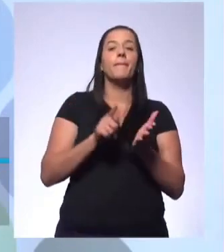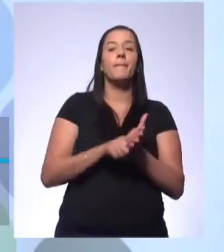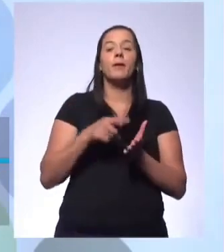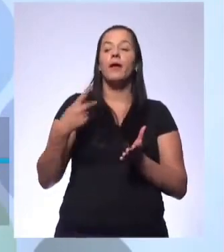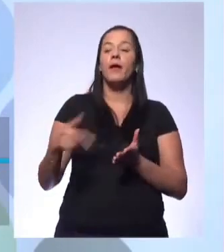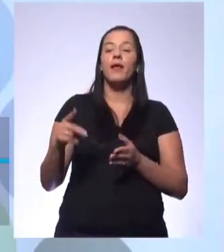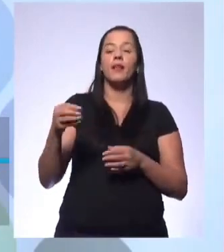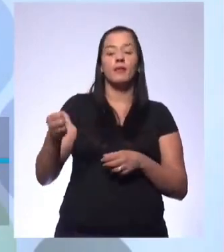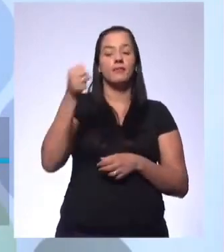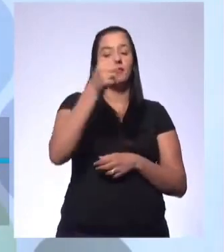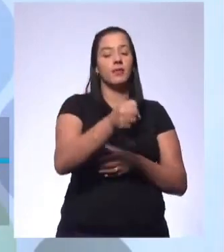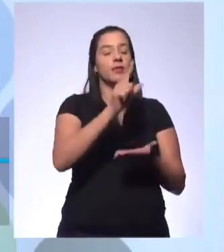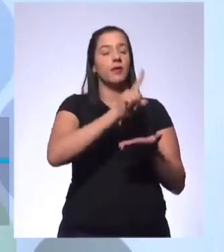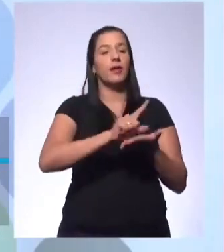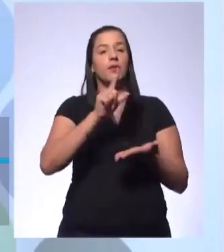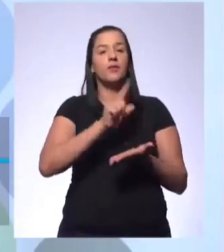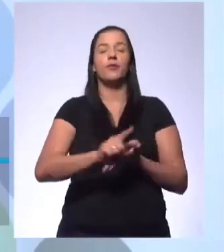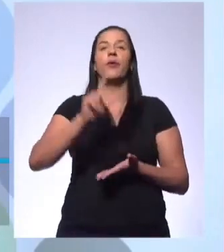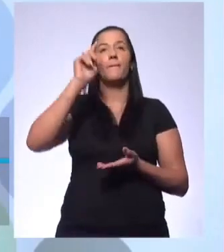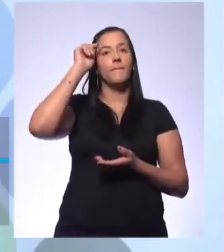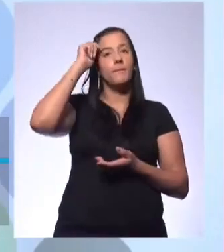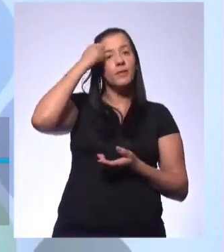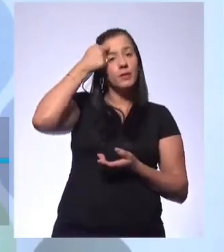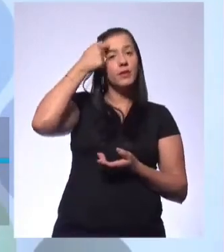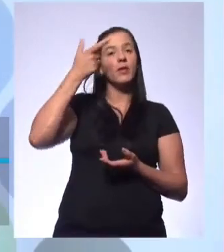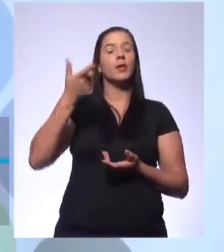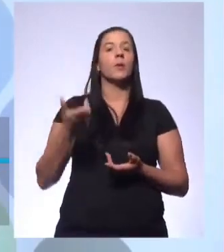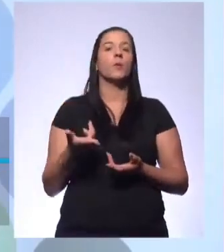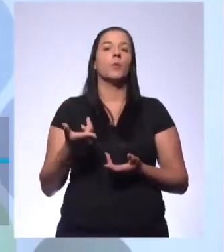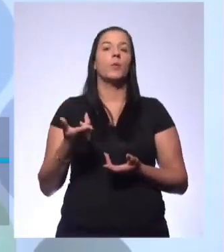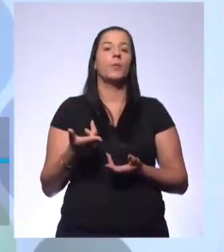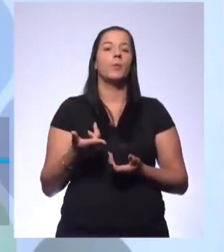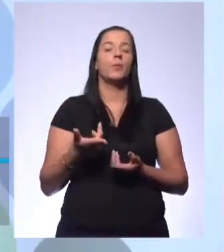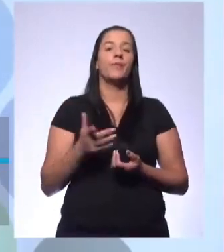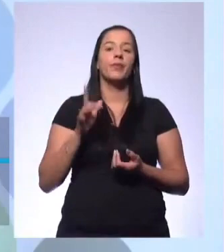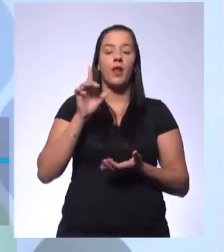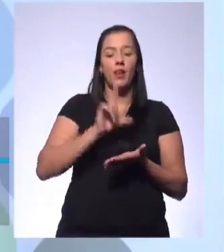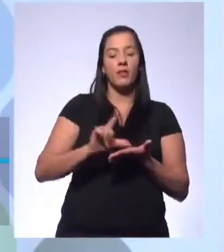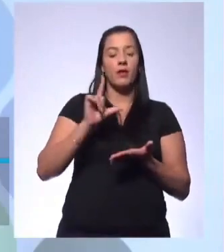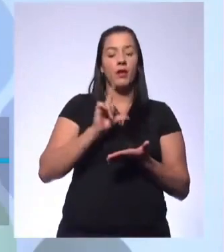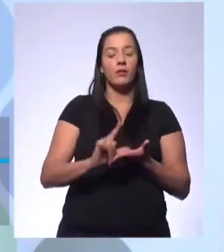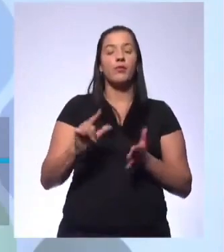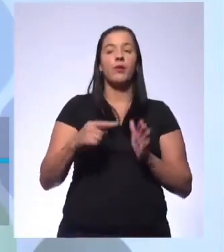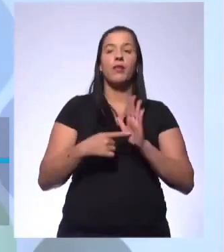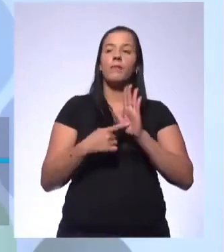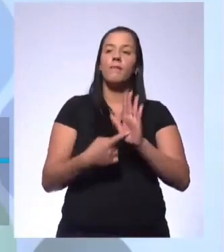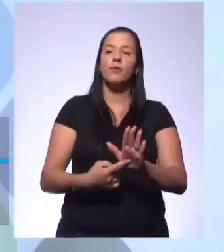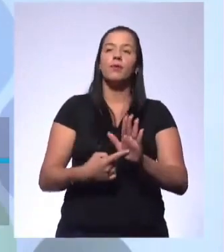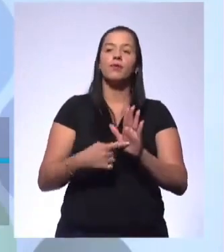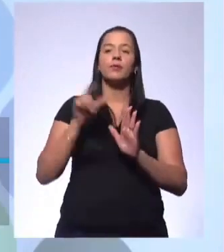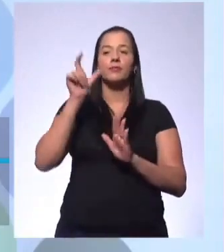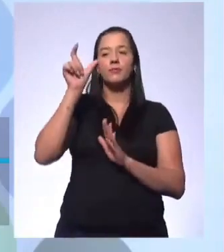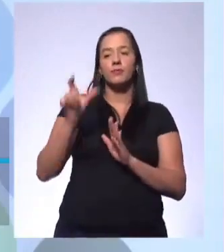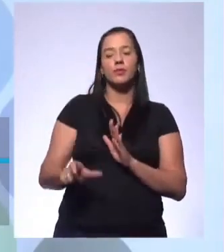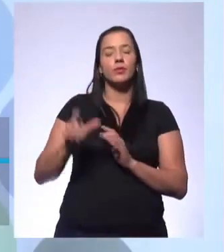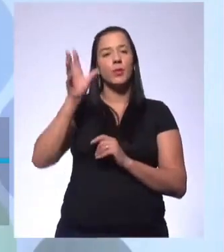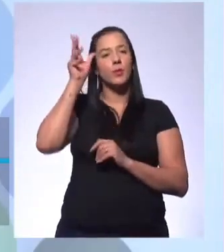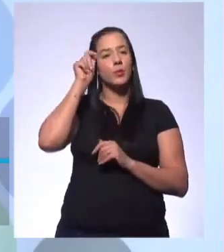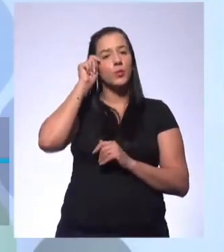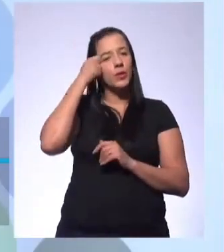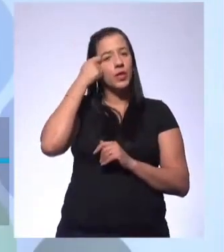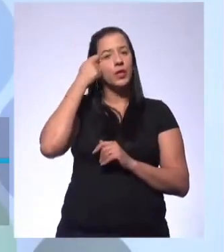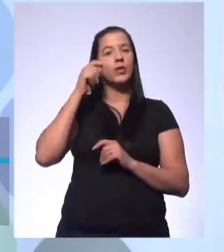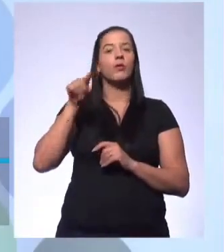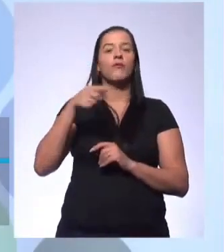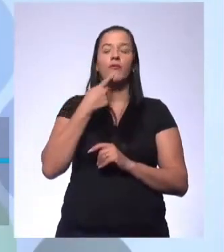representação da mulher na literatura, o negro, o quanto a literatura traz a questão do negro para a gente discutir, para a